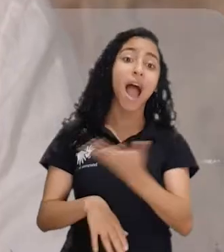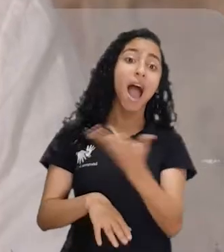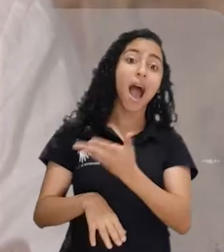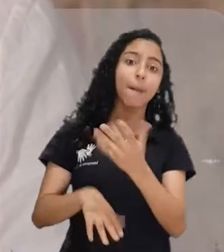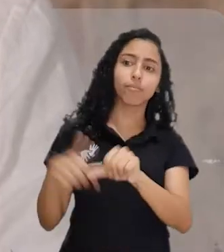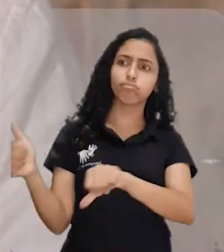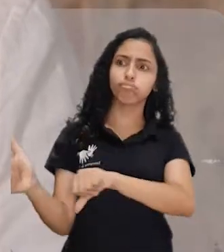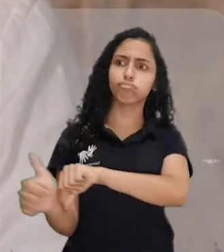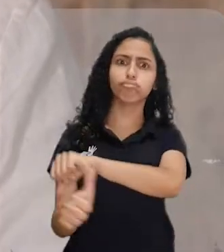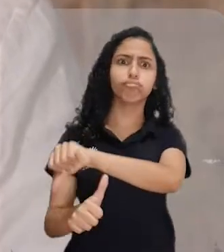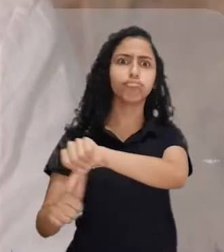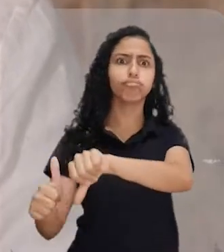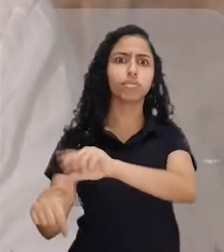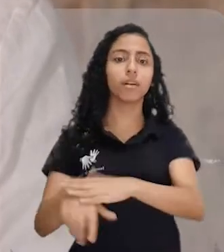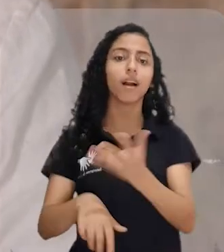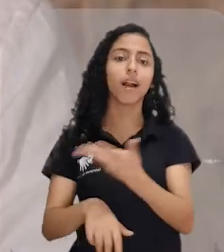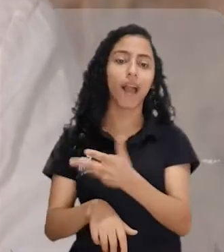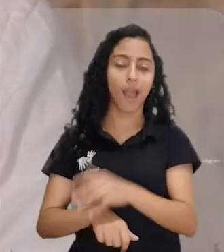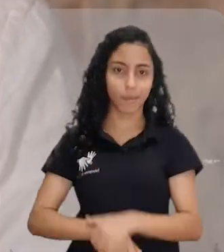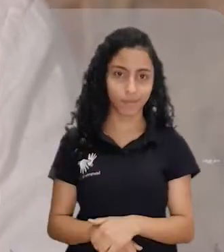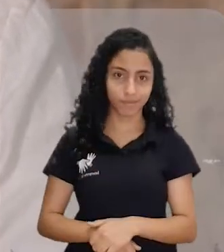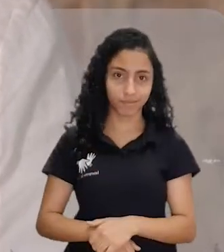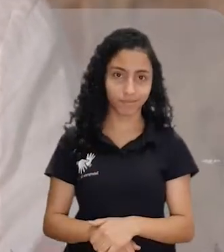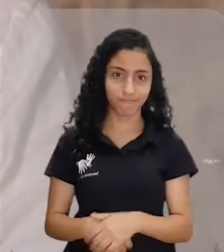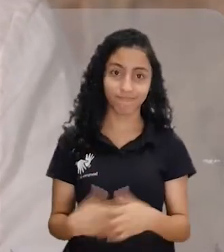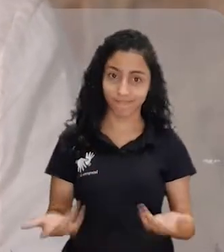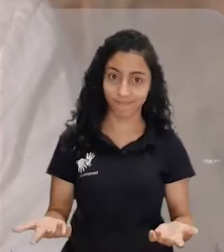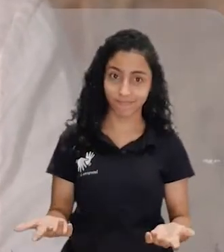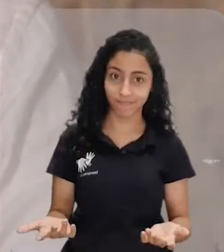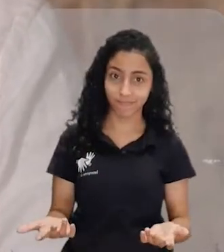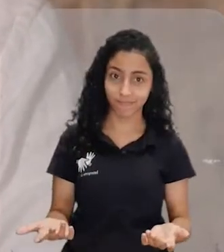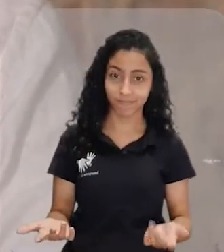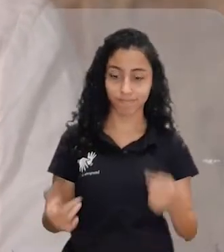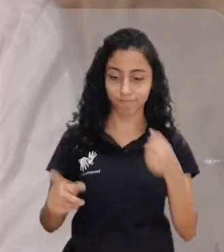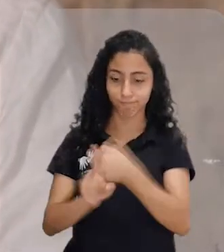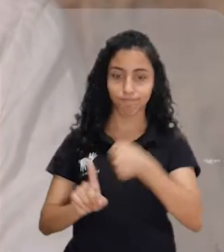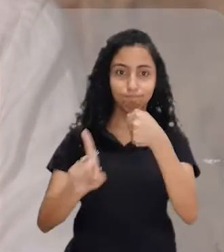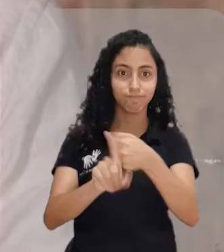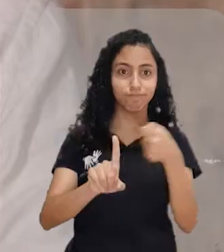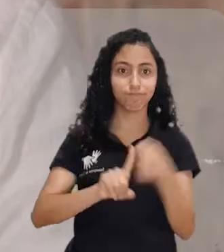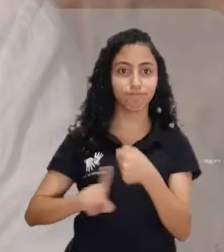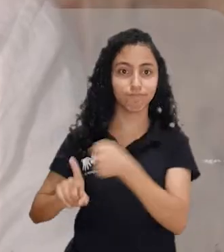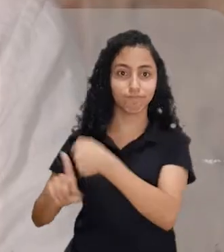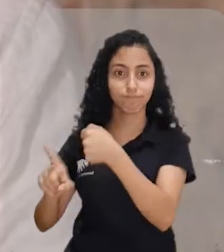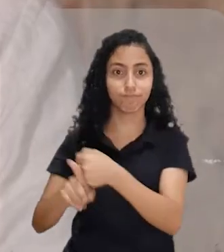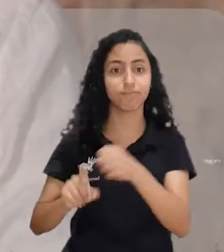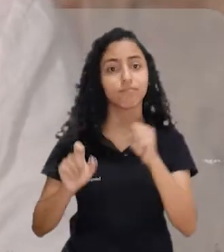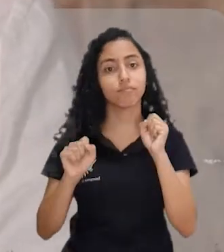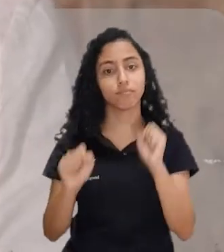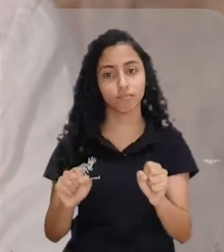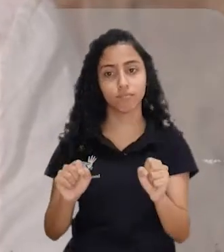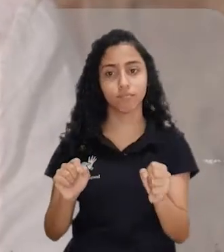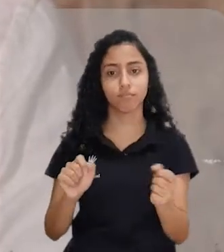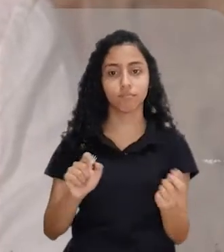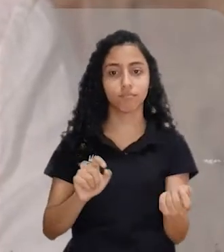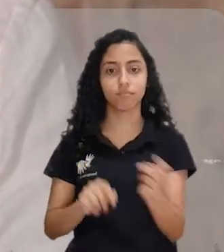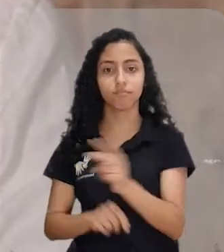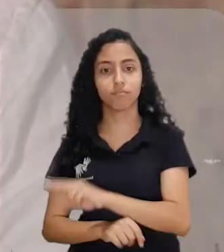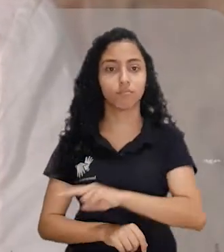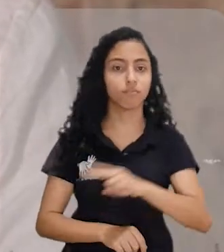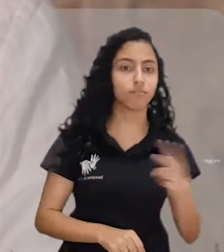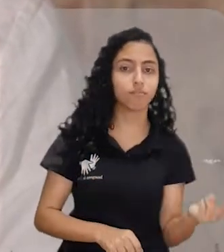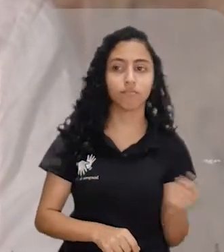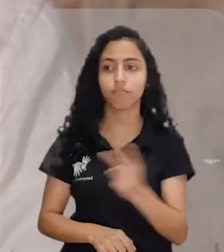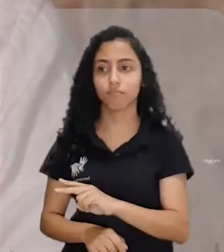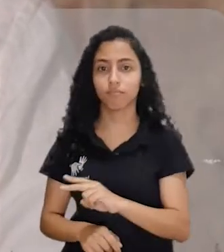Isso transforma de maneira muito mais rápida, então, esses ecossistemas, né? Então, esses impactos podem e